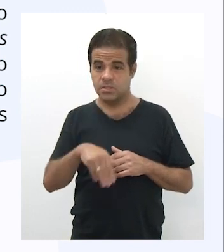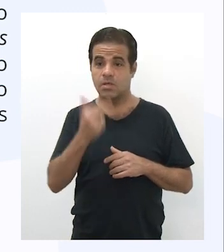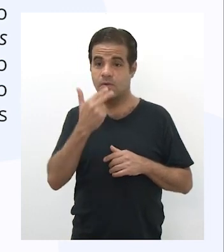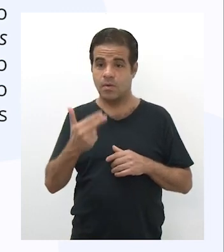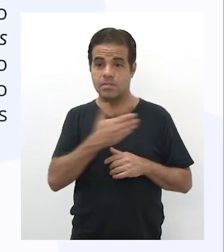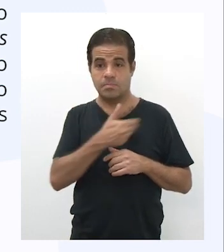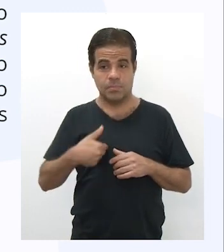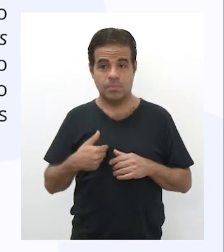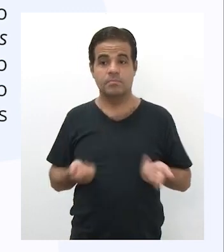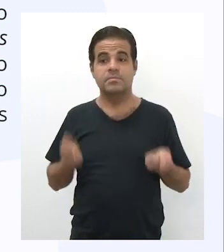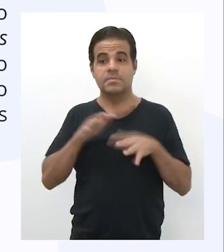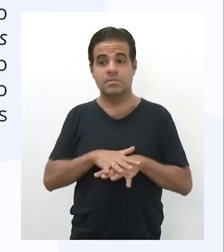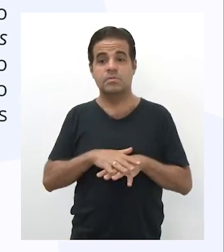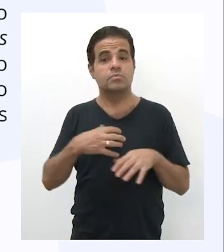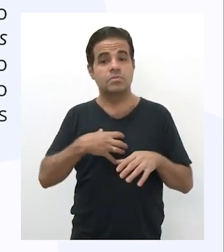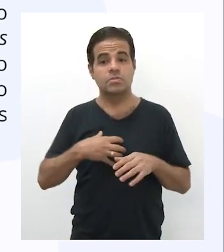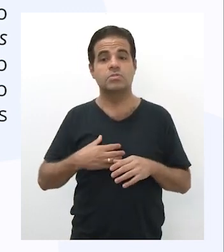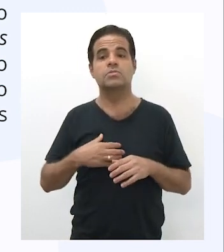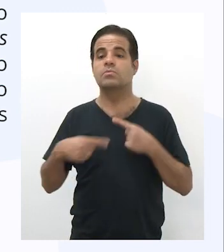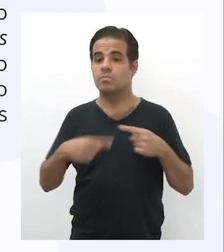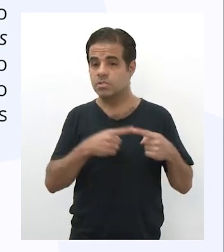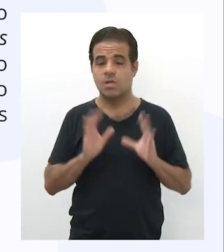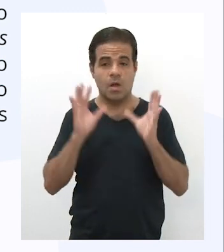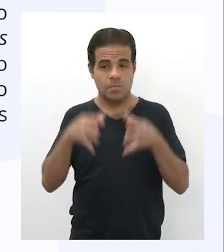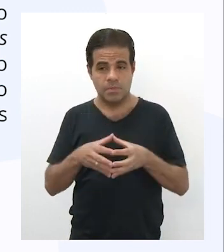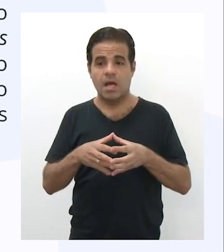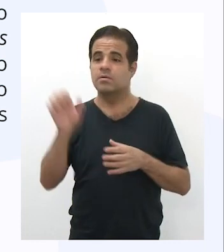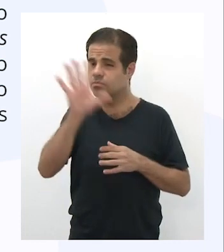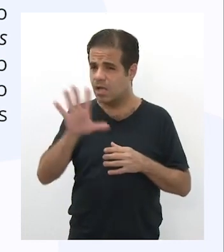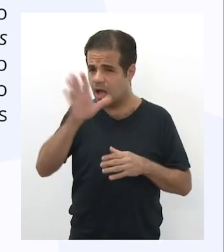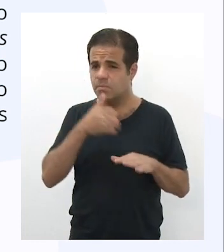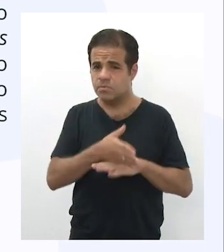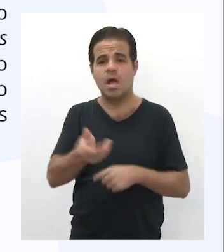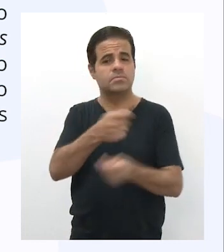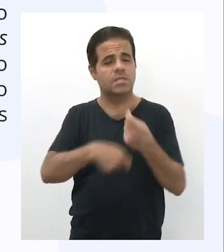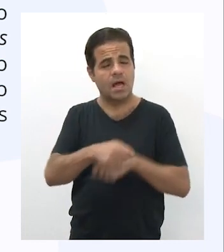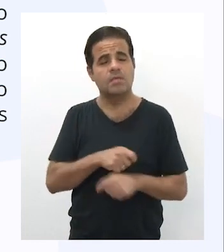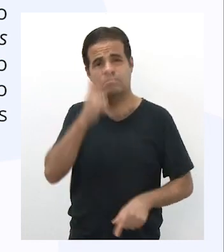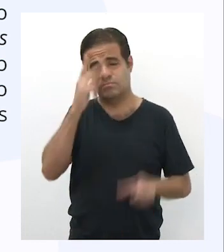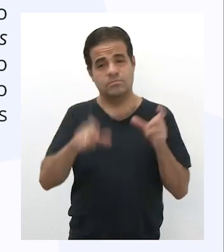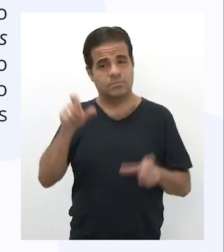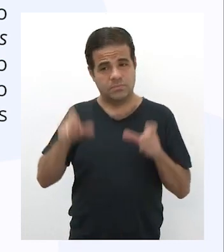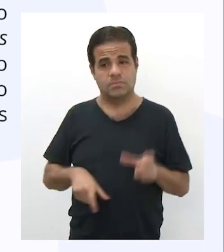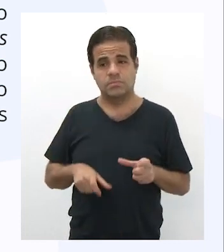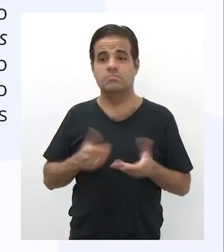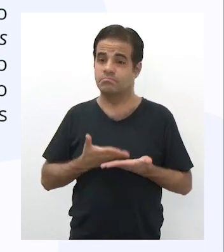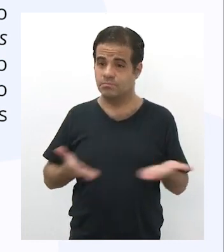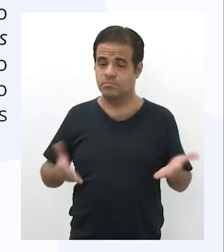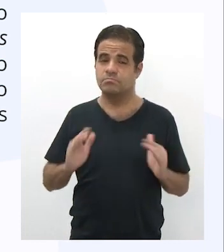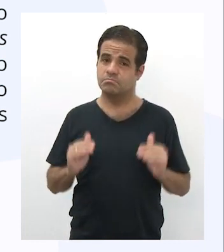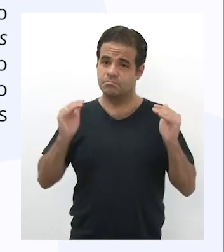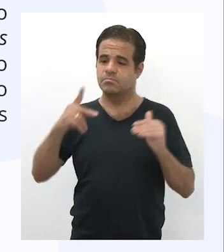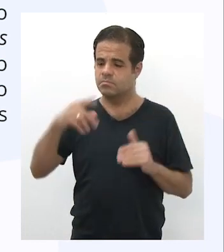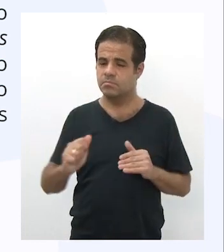integrando-a no sentido político. A comunidade e o Estado passou a ser administrado pelos cidadãos,